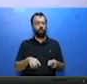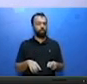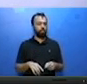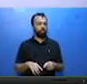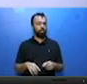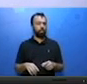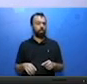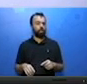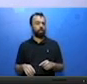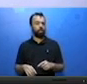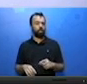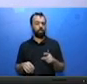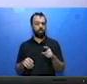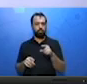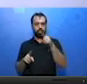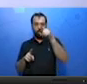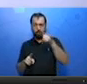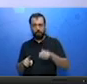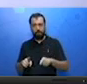certo?